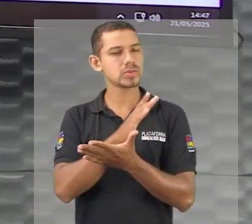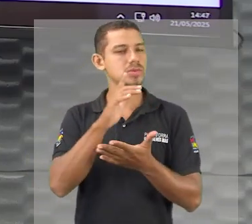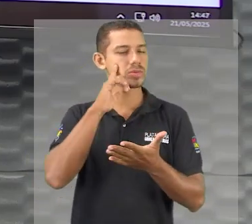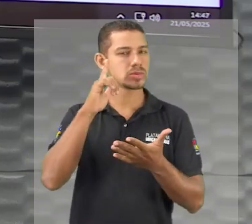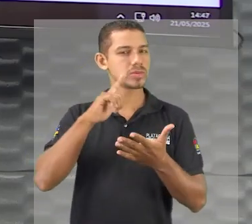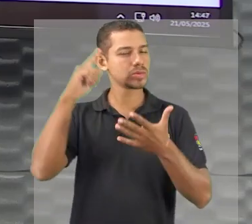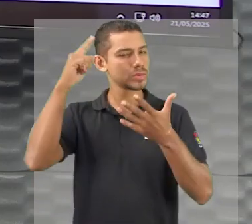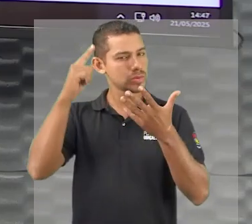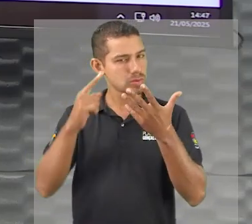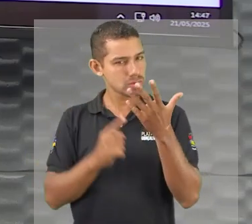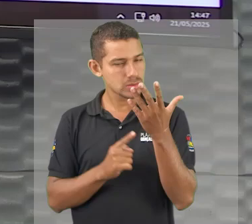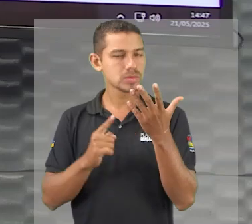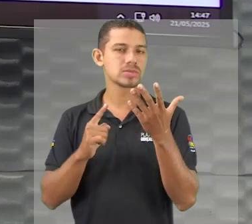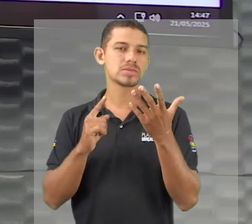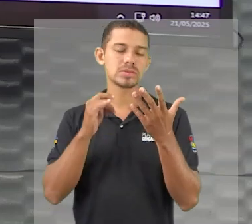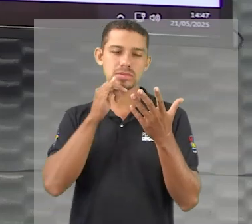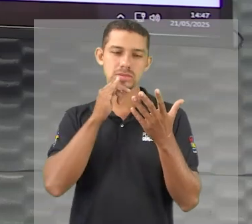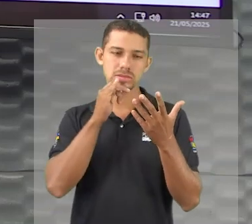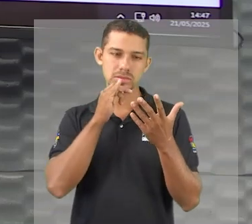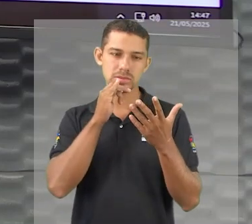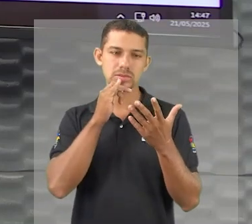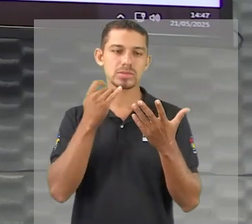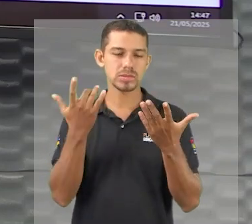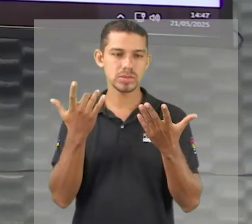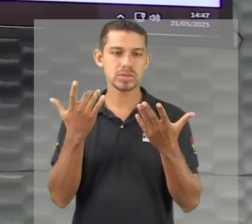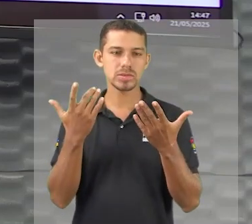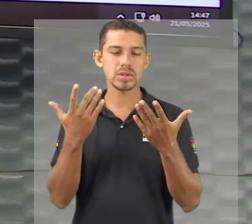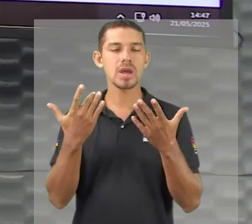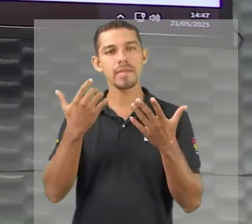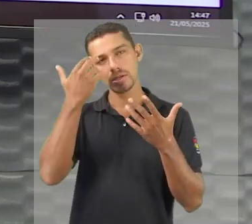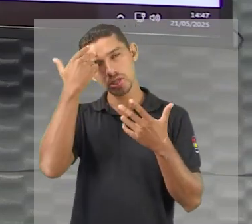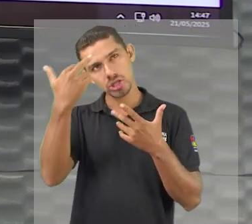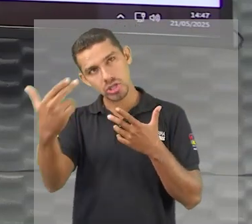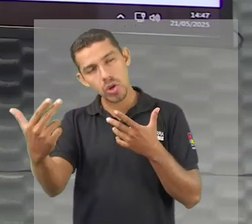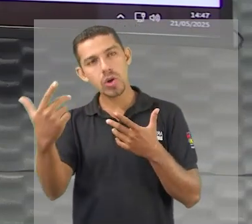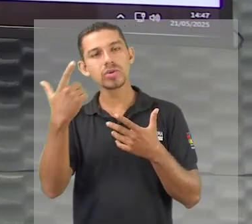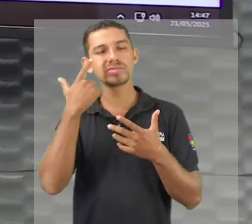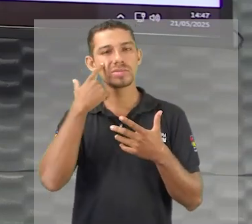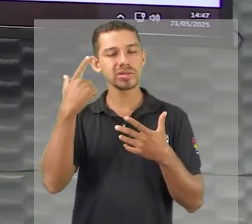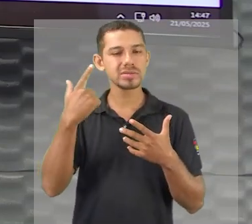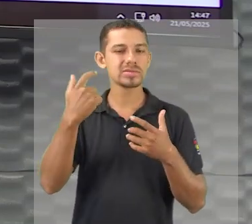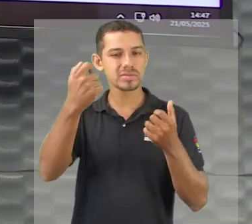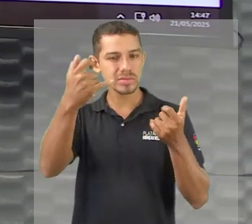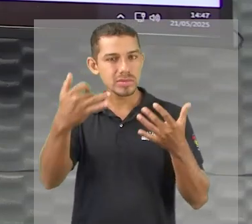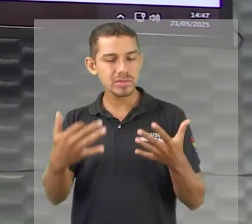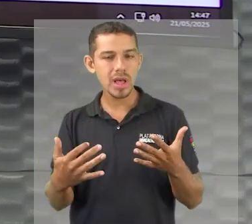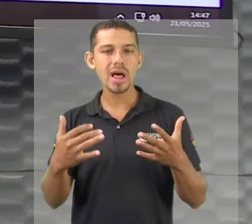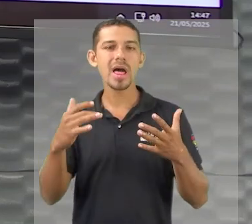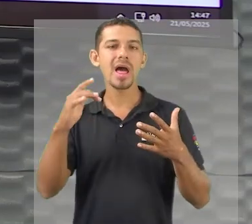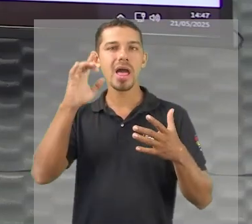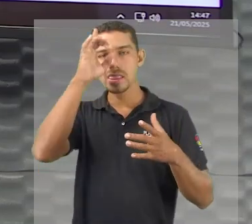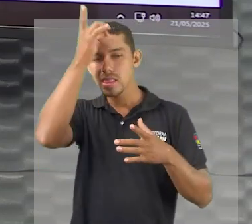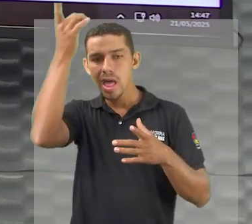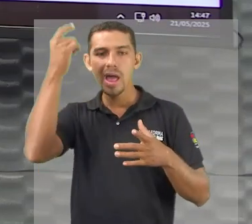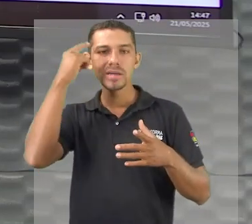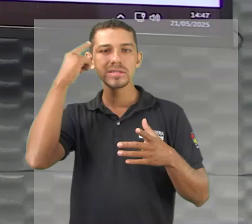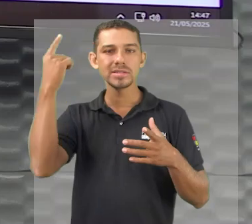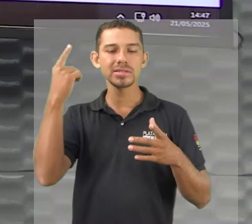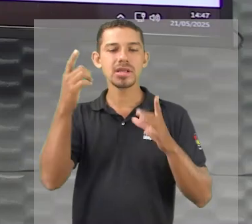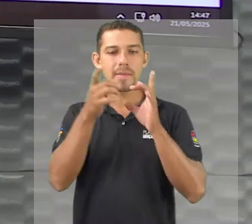algumas colocações de ordem mais histórica e mais conceitual sobre a ideia de democracia,